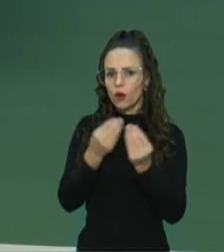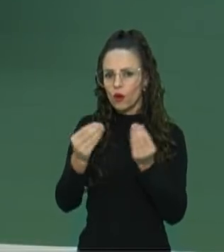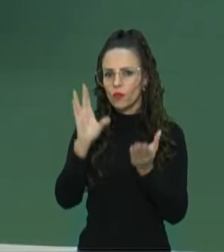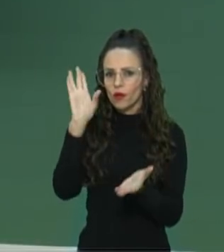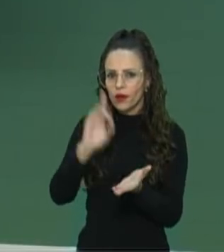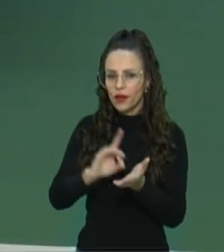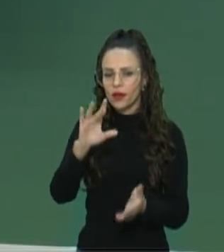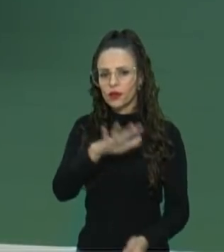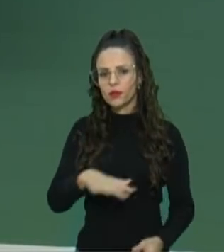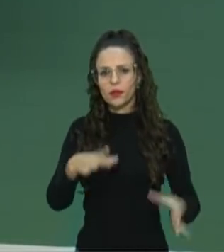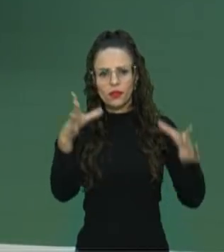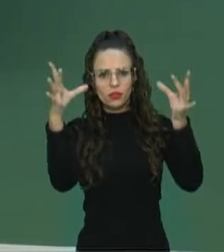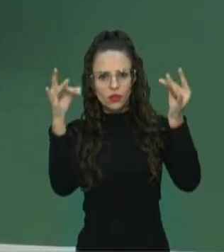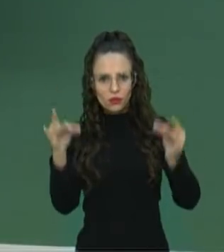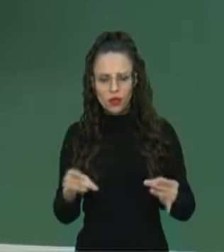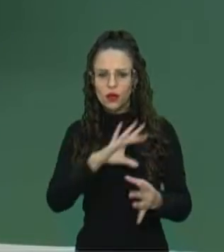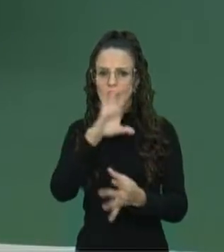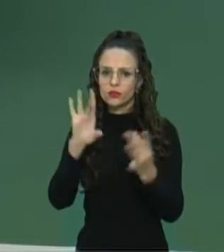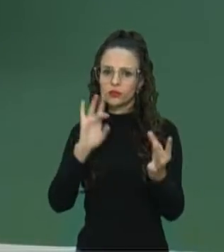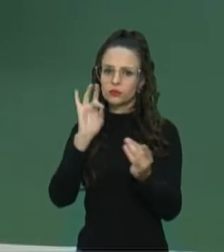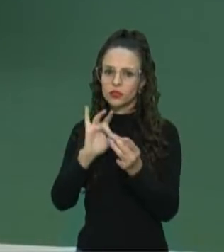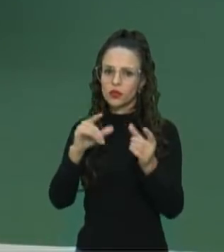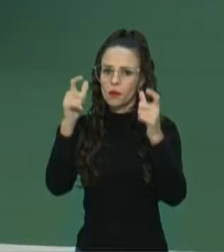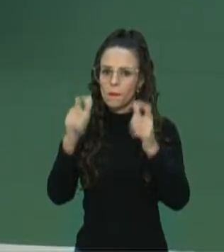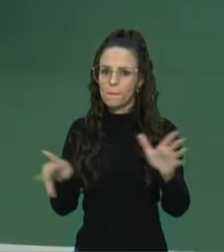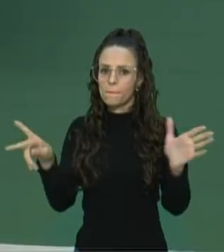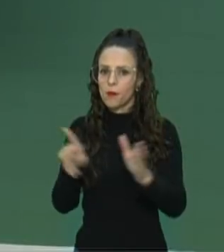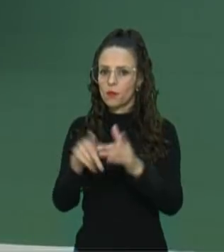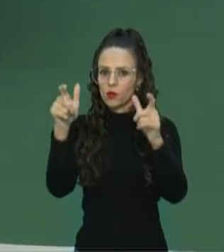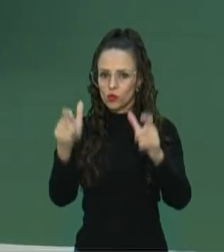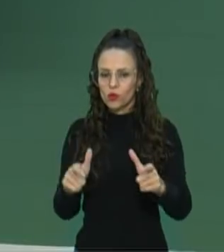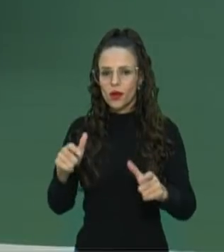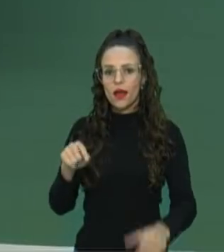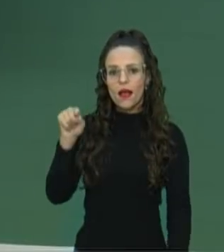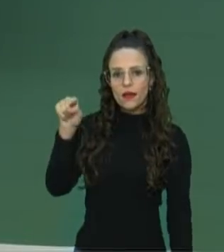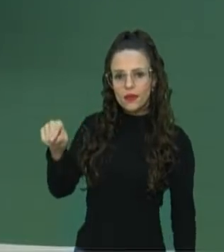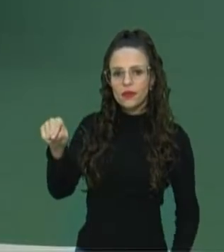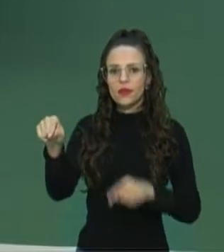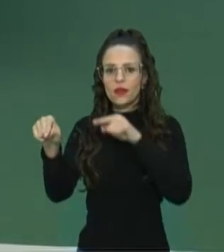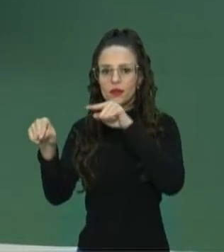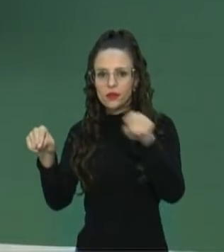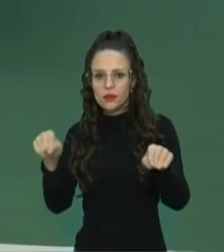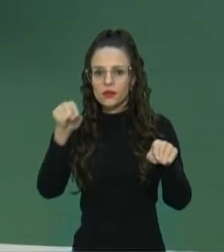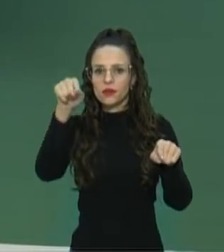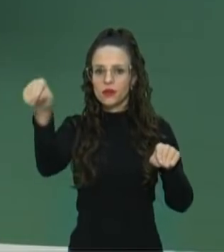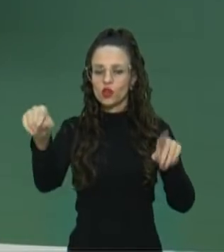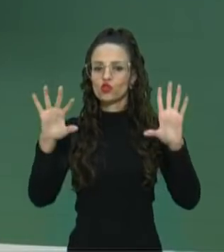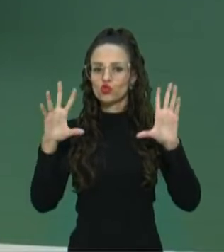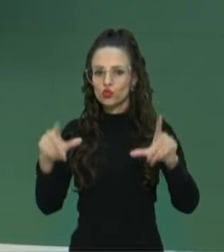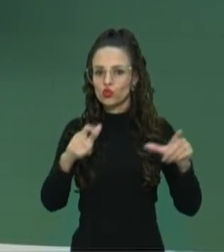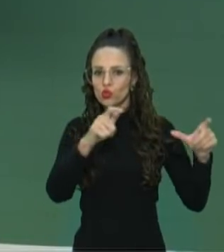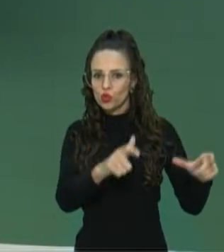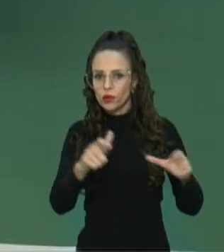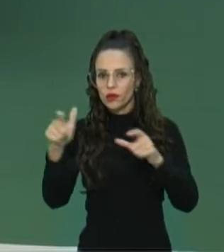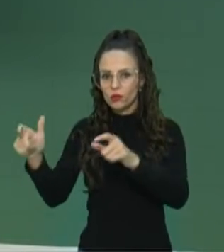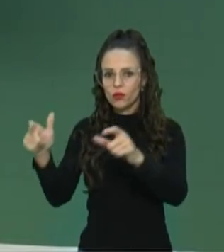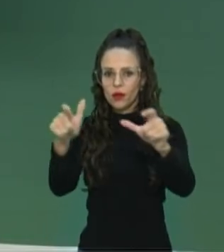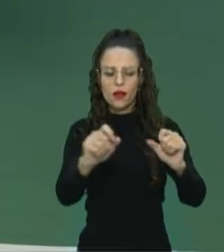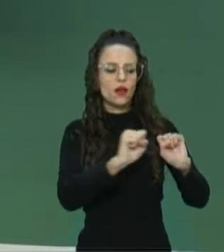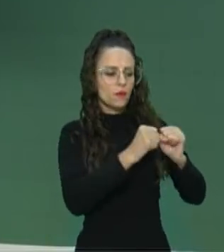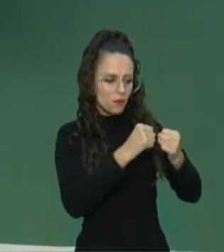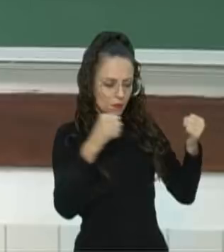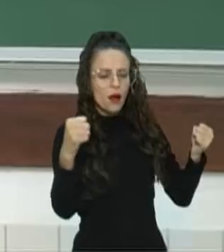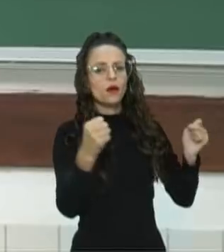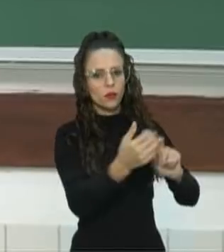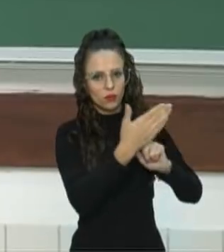os demais detalhes também específicos da localização dos PCs, né? Então, todos os pontos, todo o terreno é retratado no mapa, né? Então,